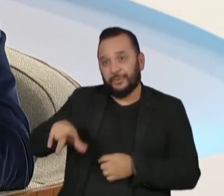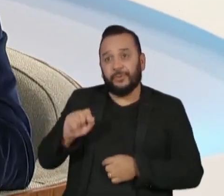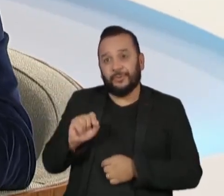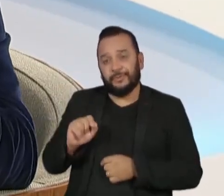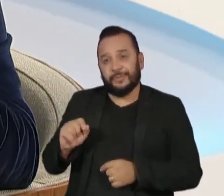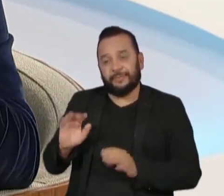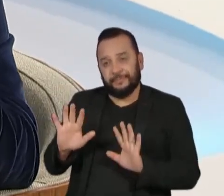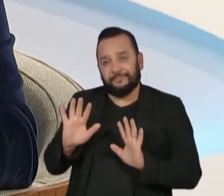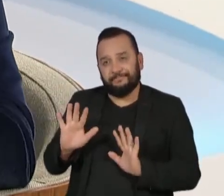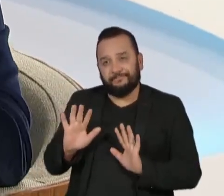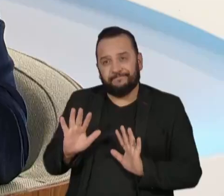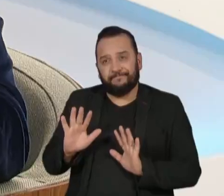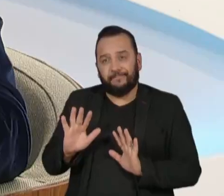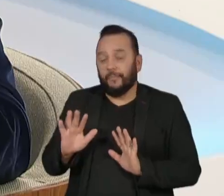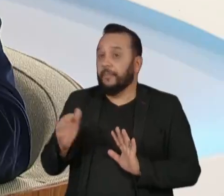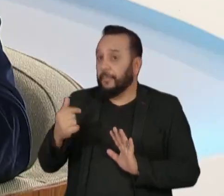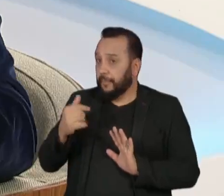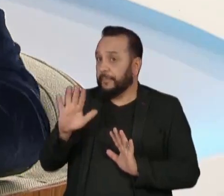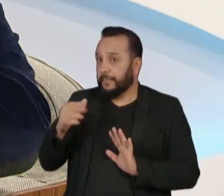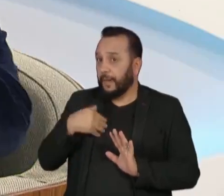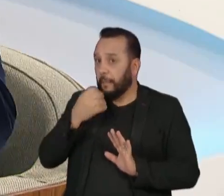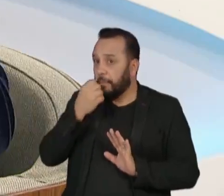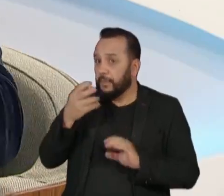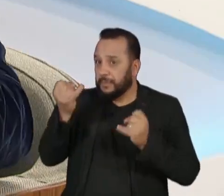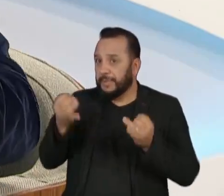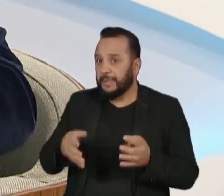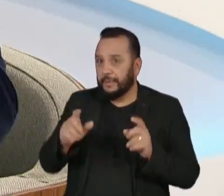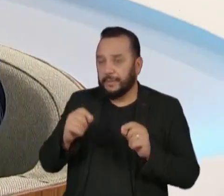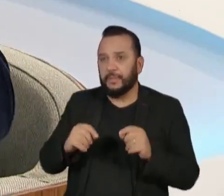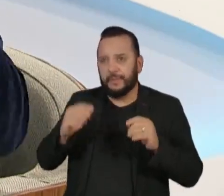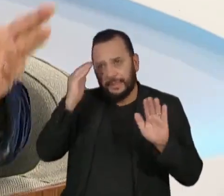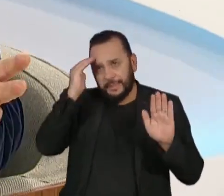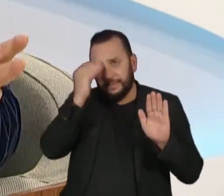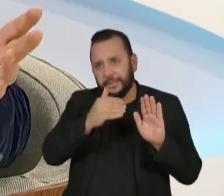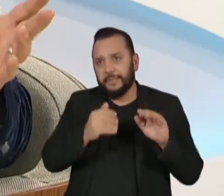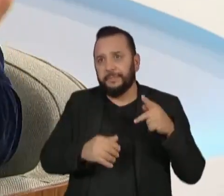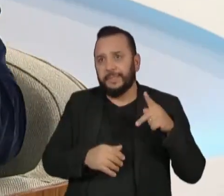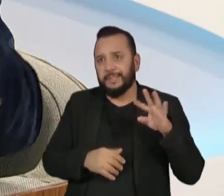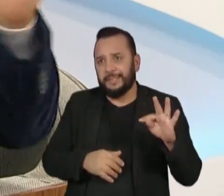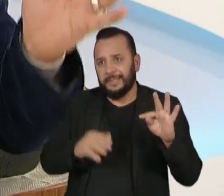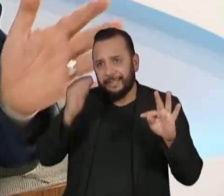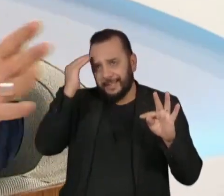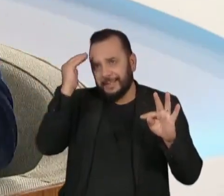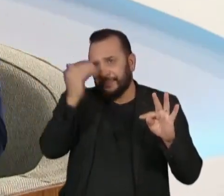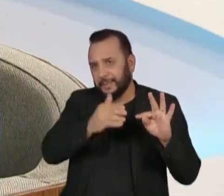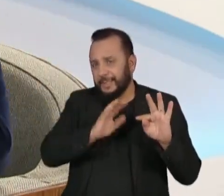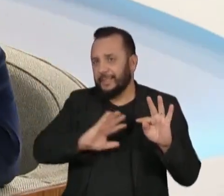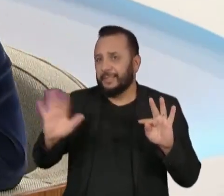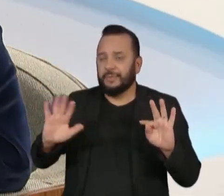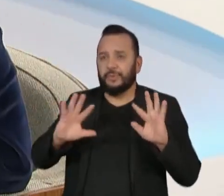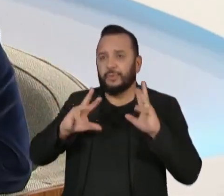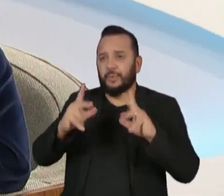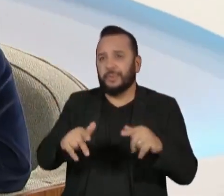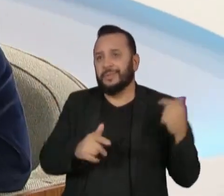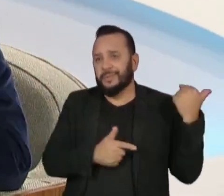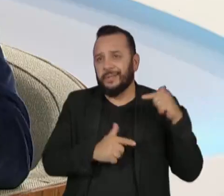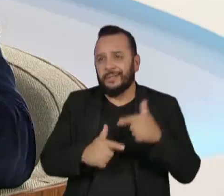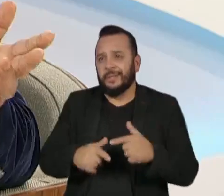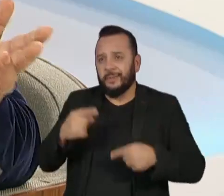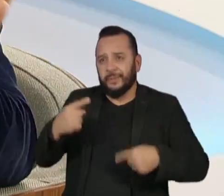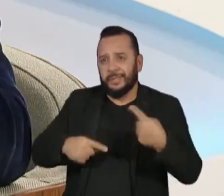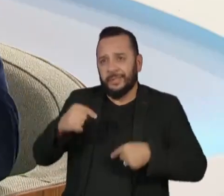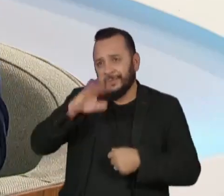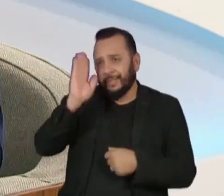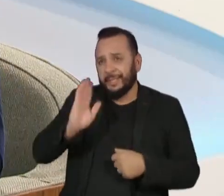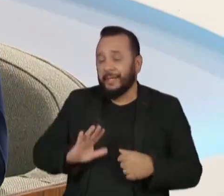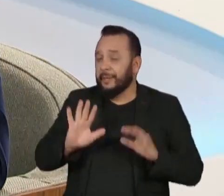delicado. É bom dizer que eu respeito o PT, respeito todas as tradições políticas brasileiras, apesar